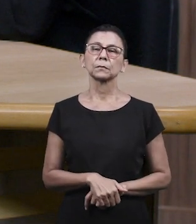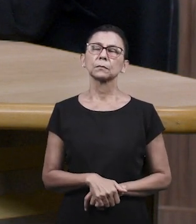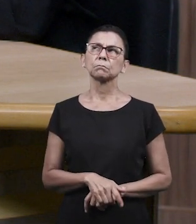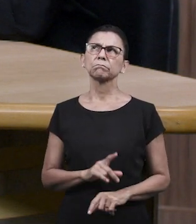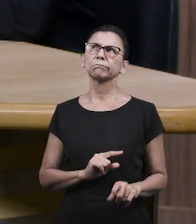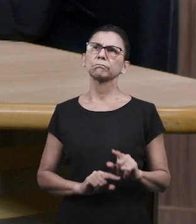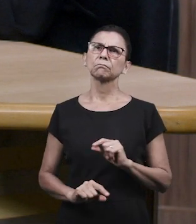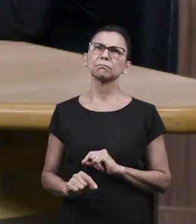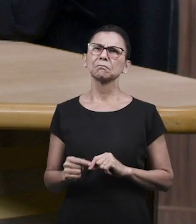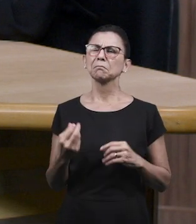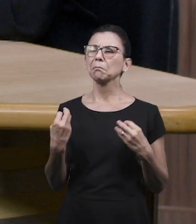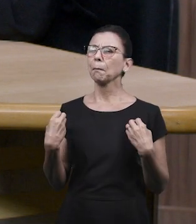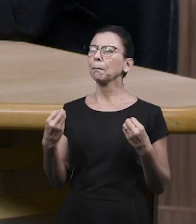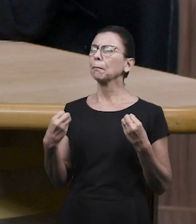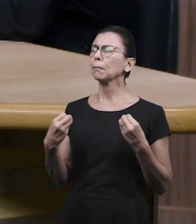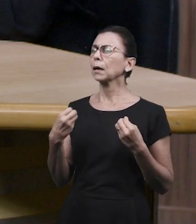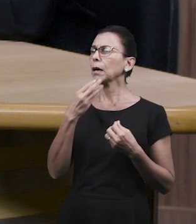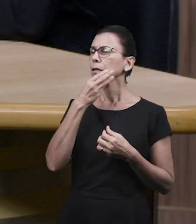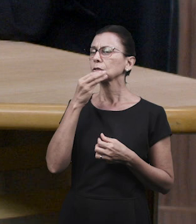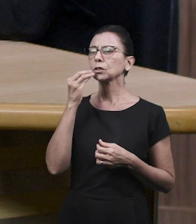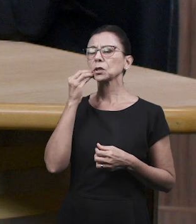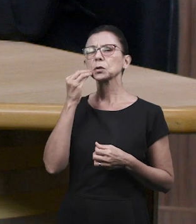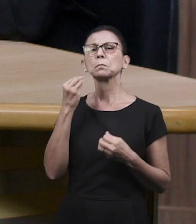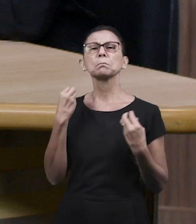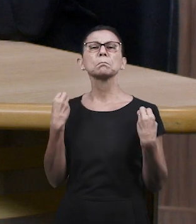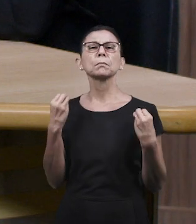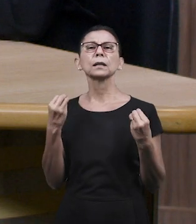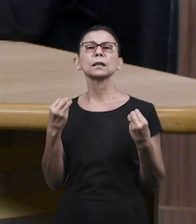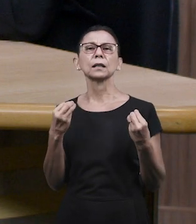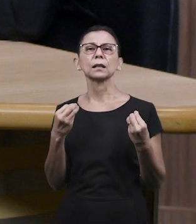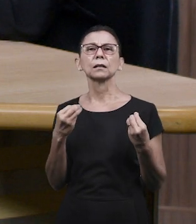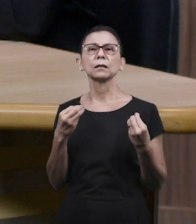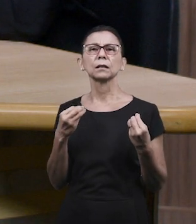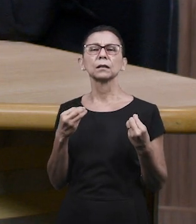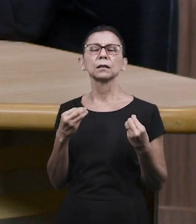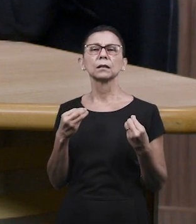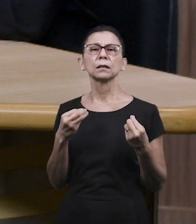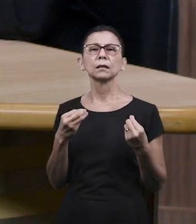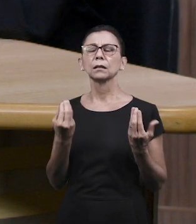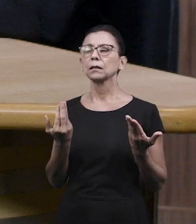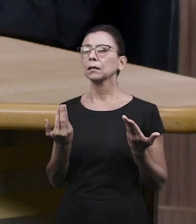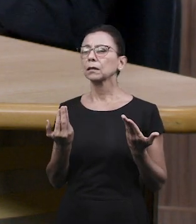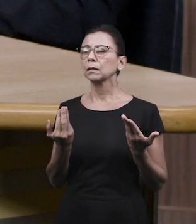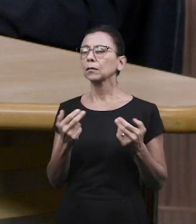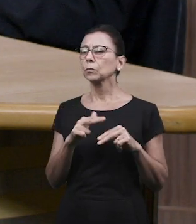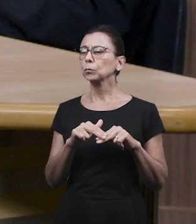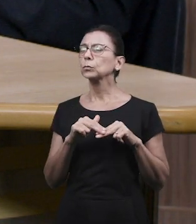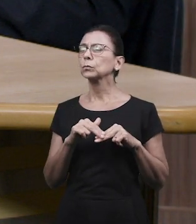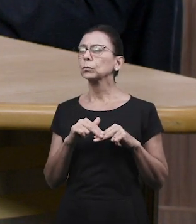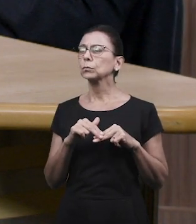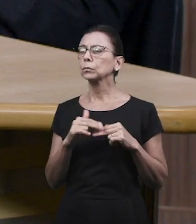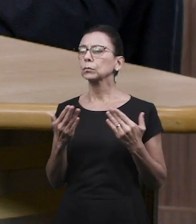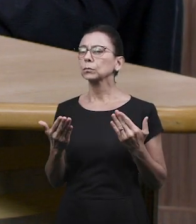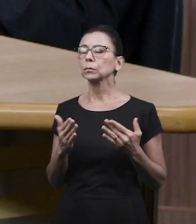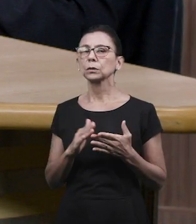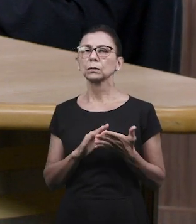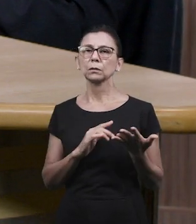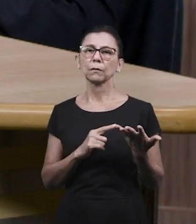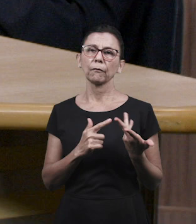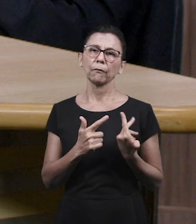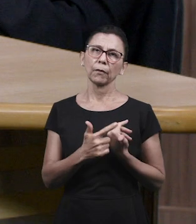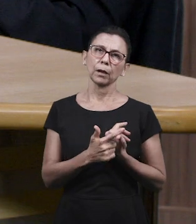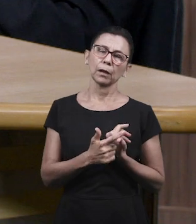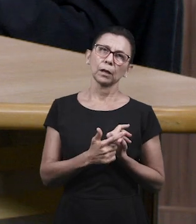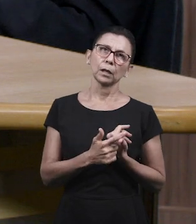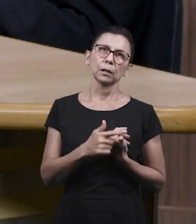Para que serve o jejum? A gente faz jejum por quais motivos? Veja bem, há motivos